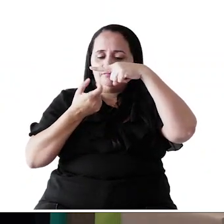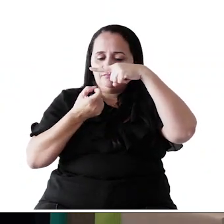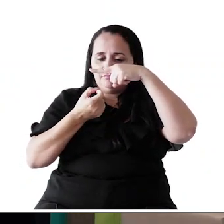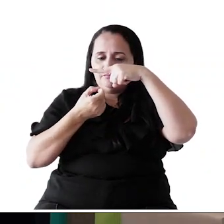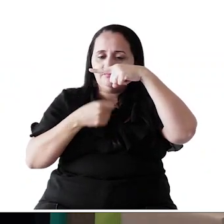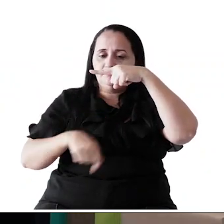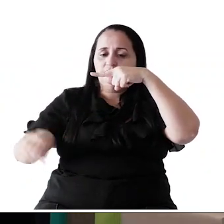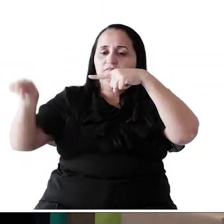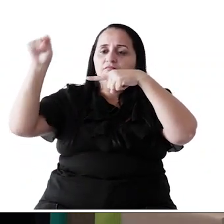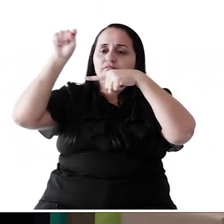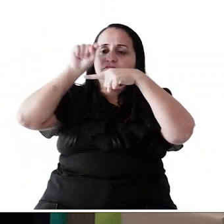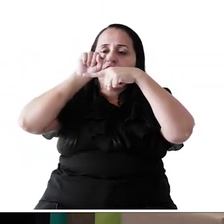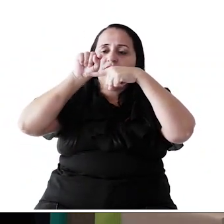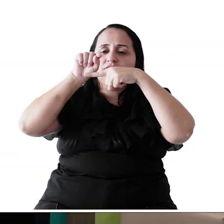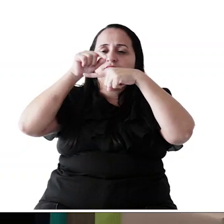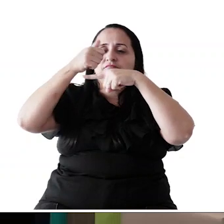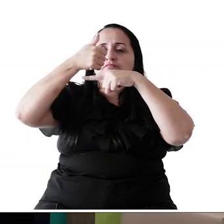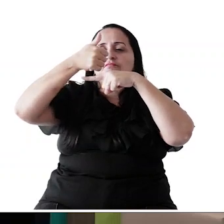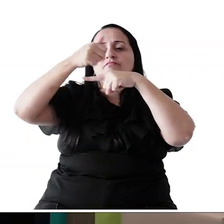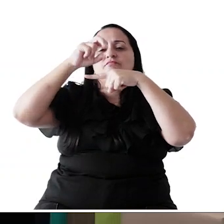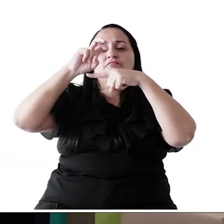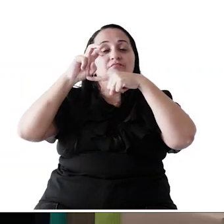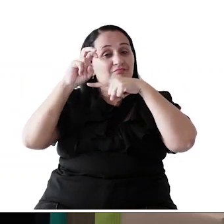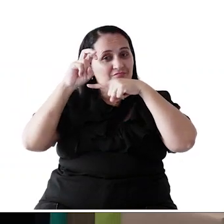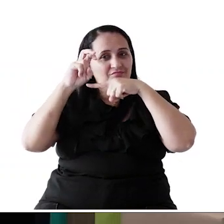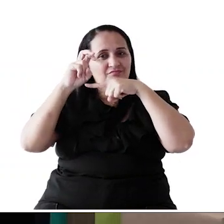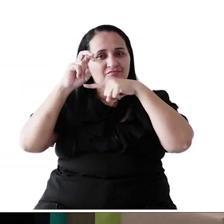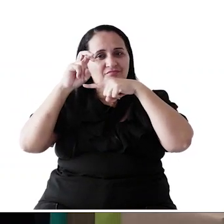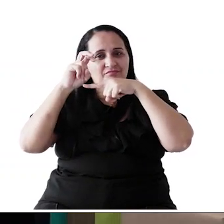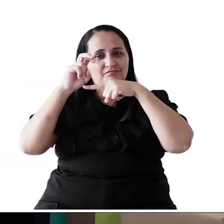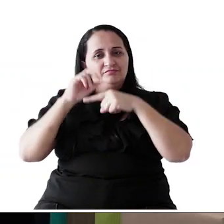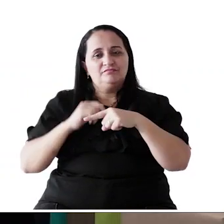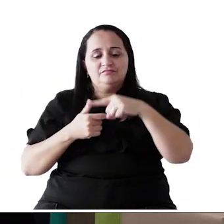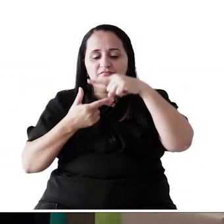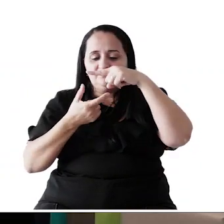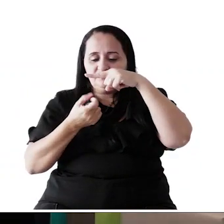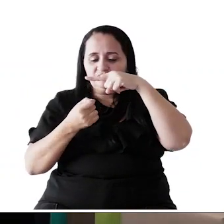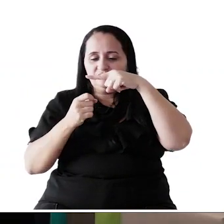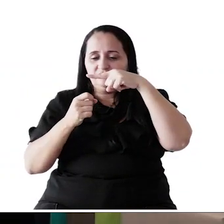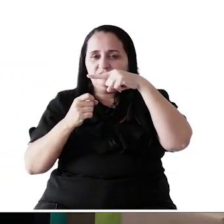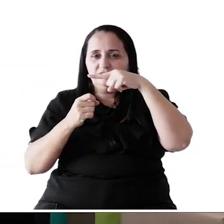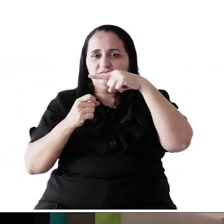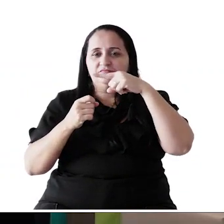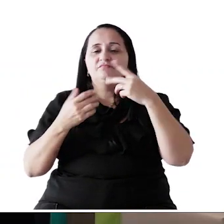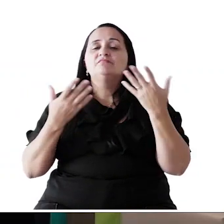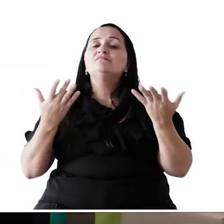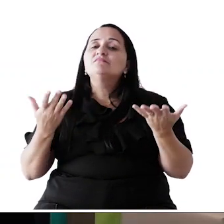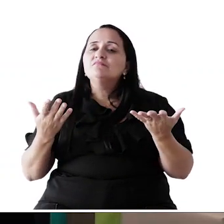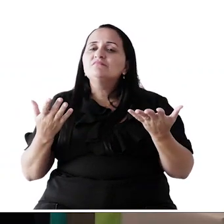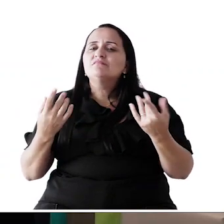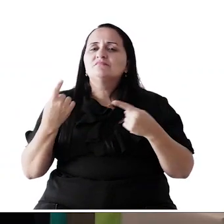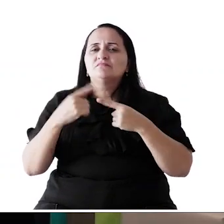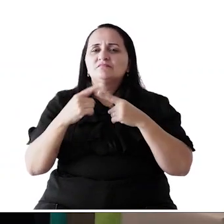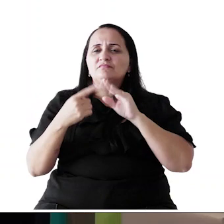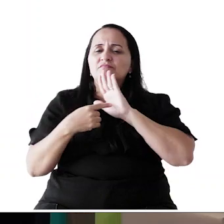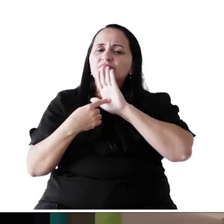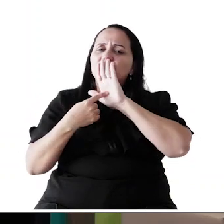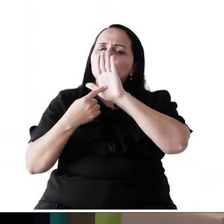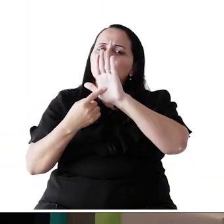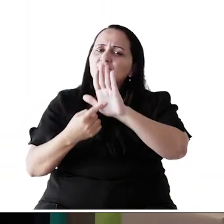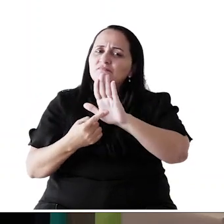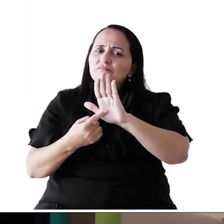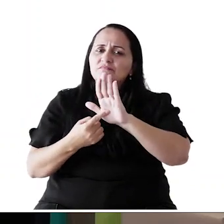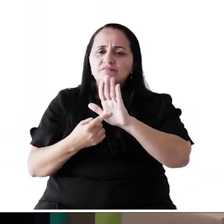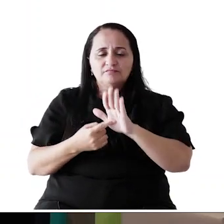representar essa fração 15 20avos. A porção, a parte ocupada por